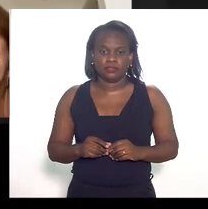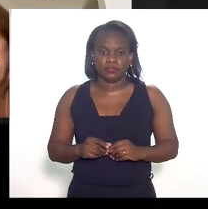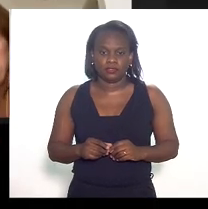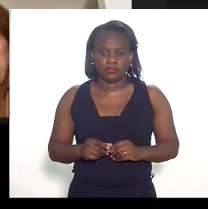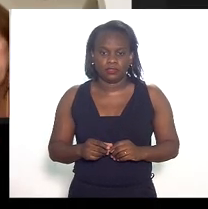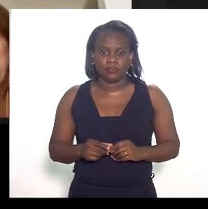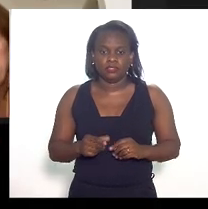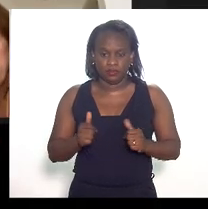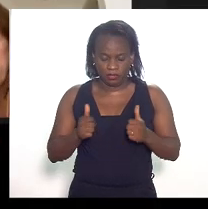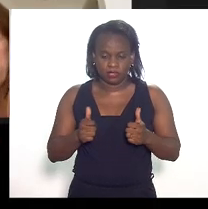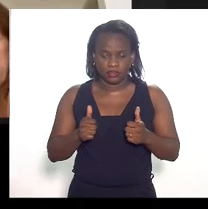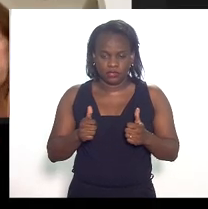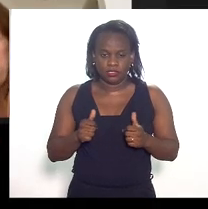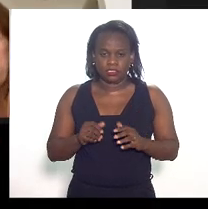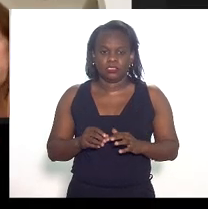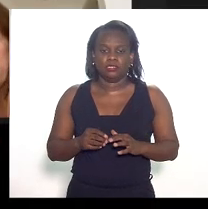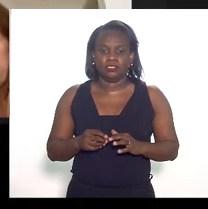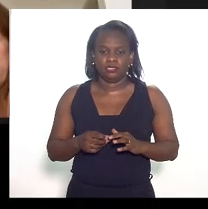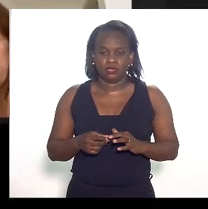Eu posso? Sim.